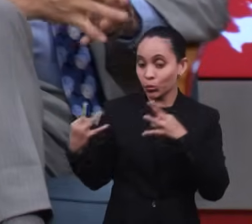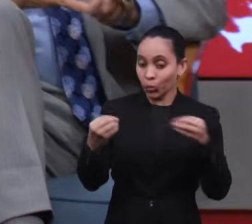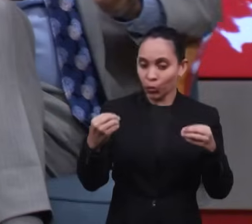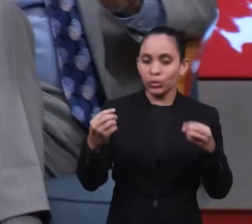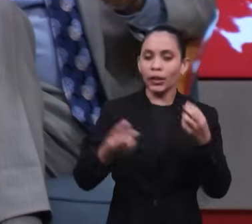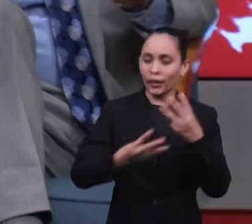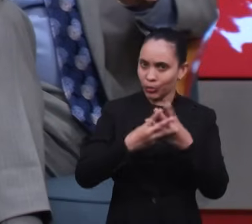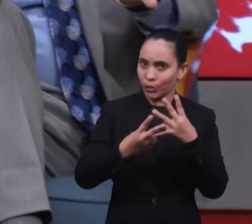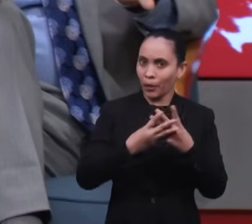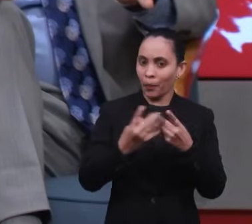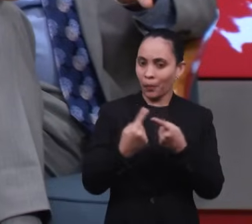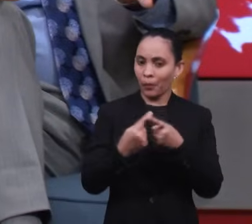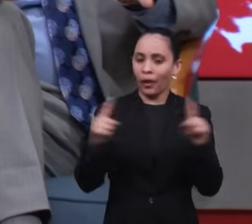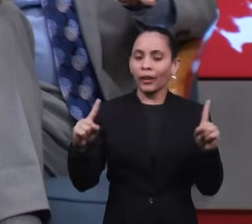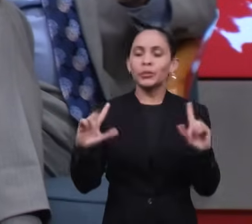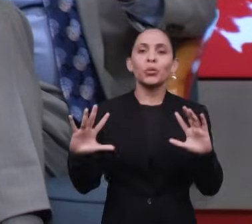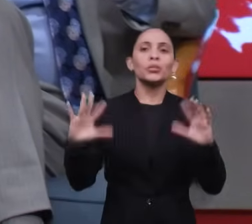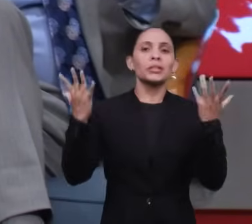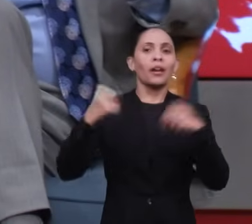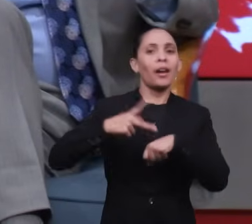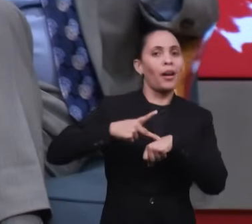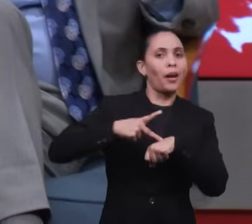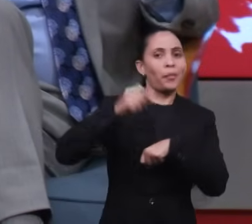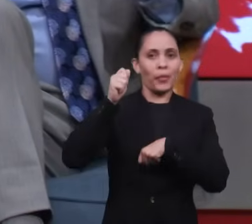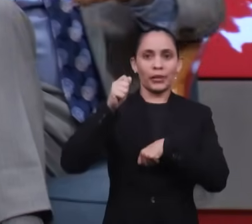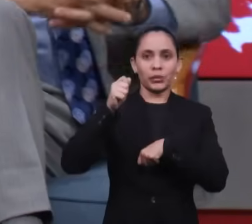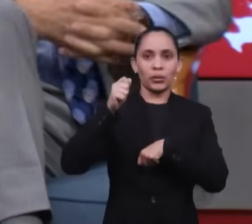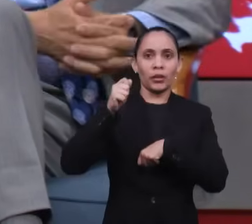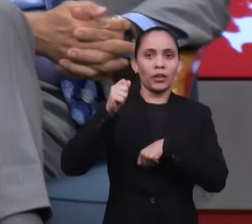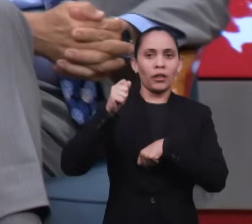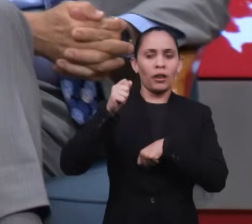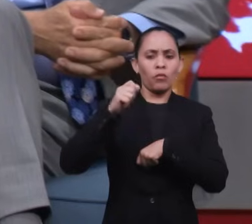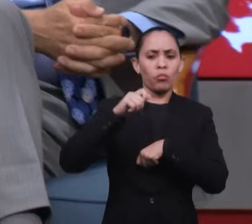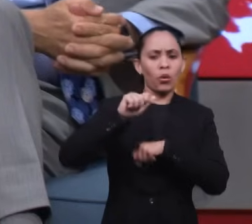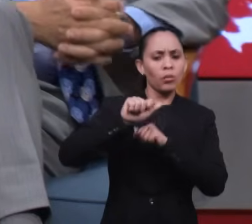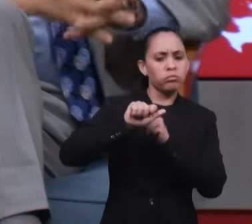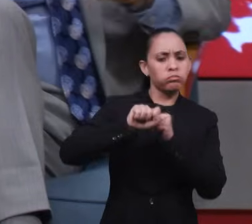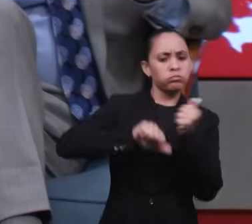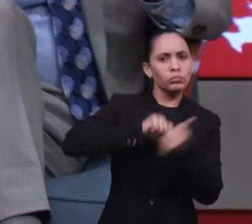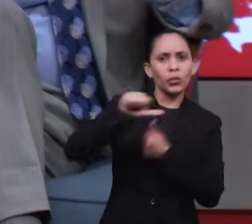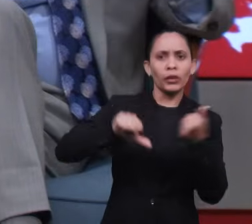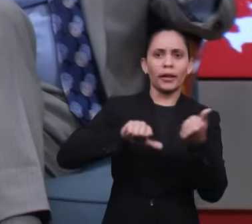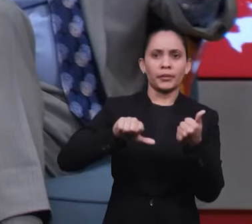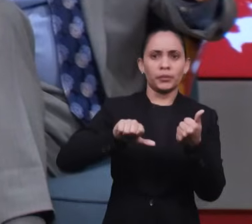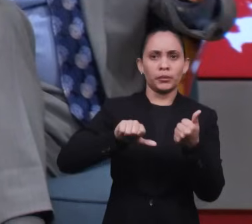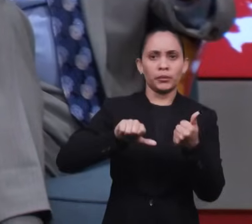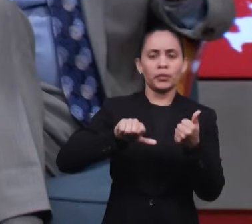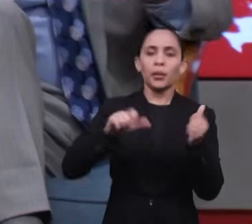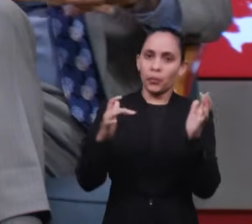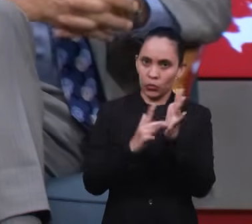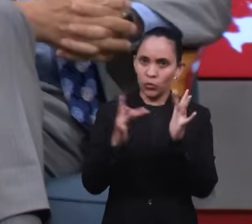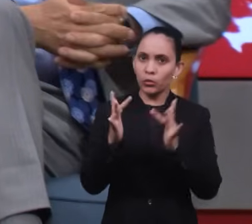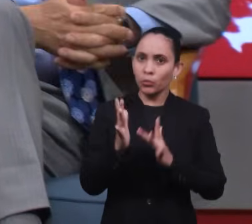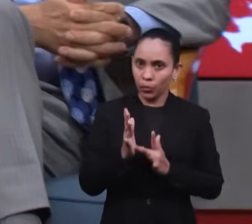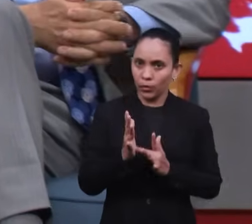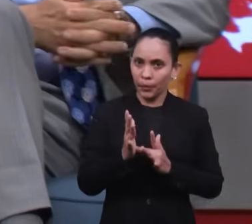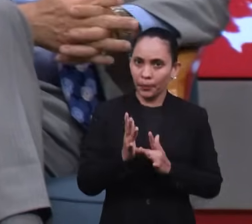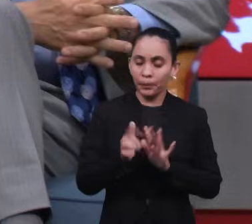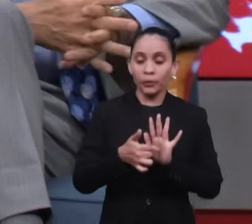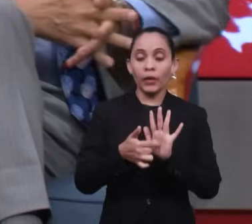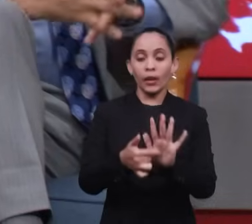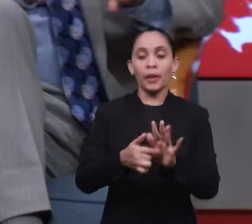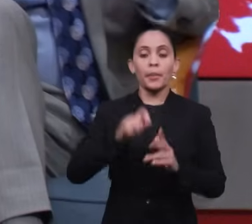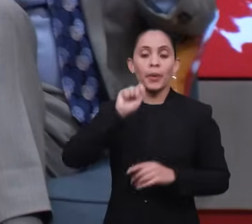na verdade, todos eram judeus, mas o evento da Páscoa foi totalmente modificado pelo Senhor